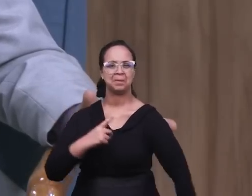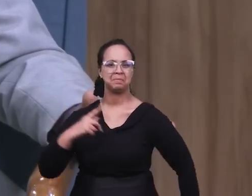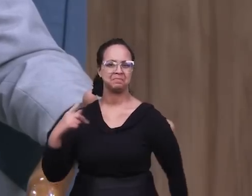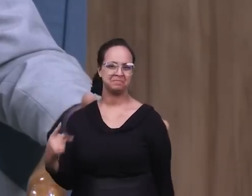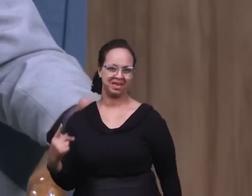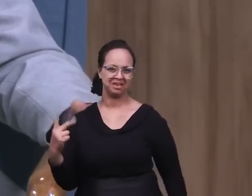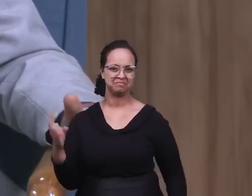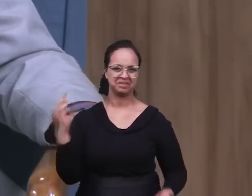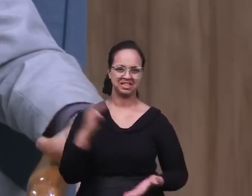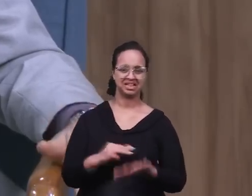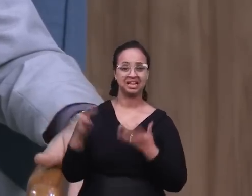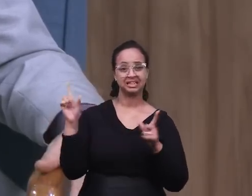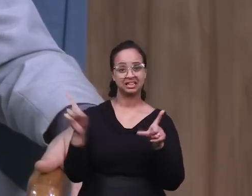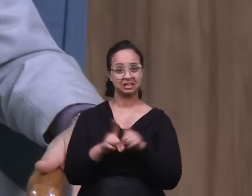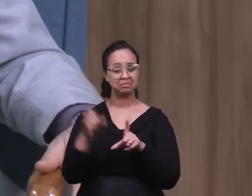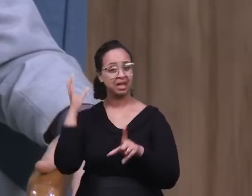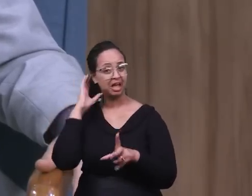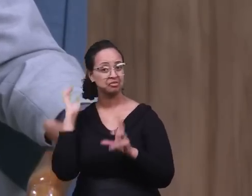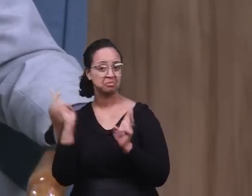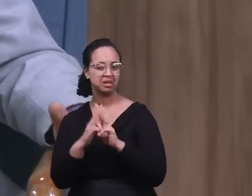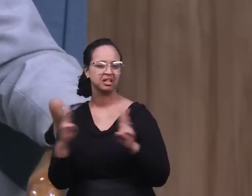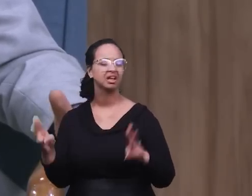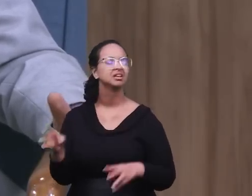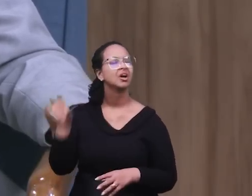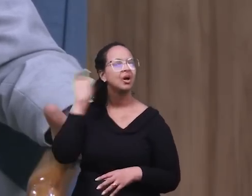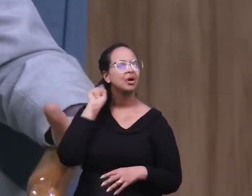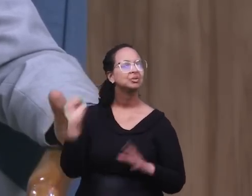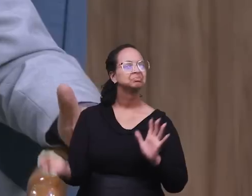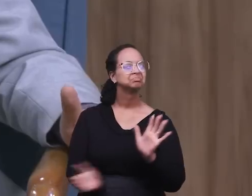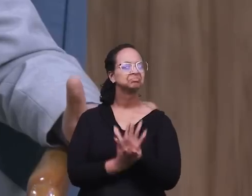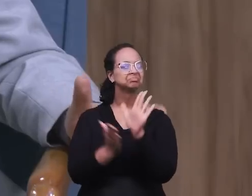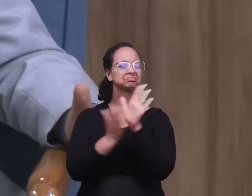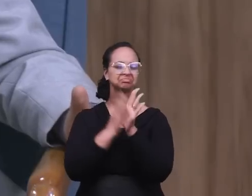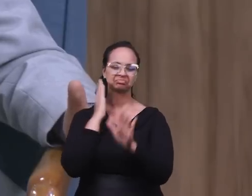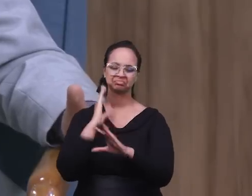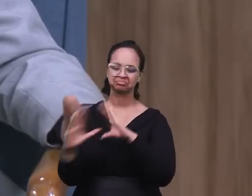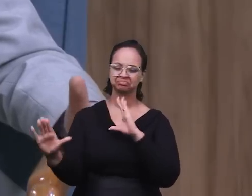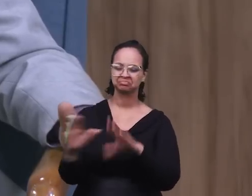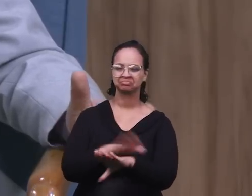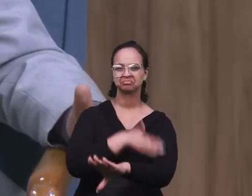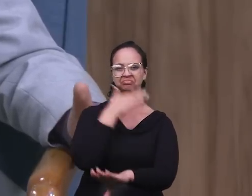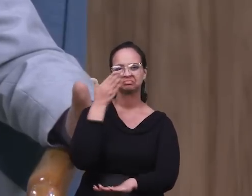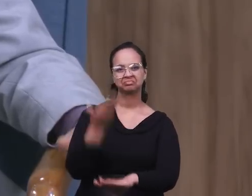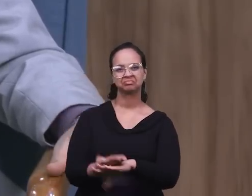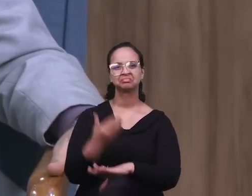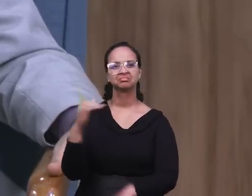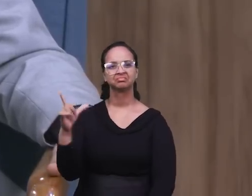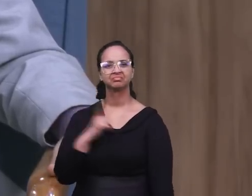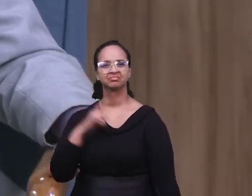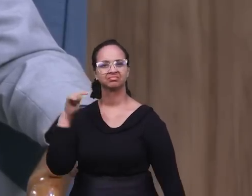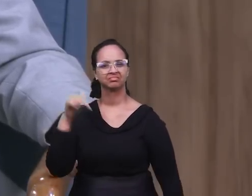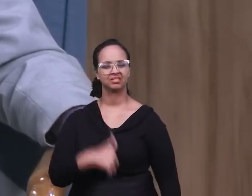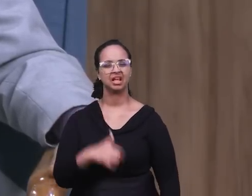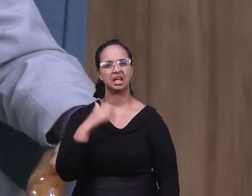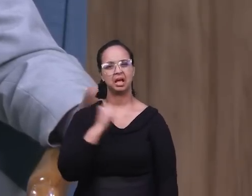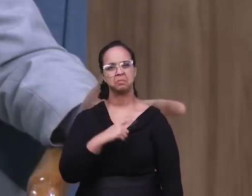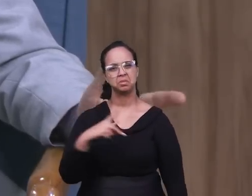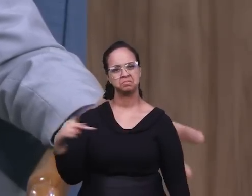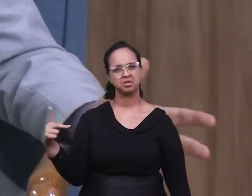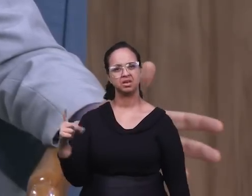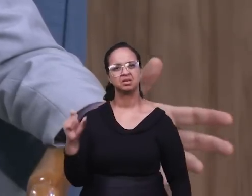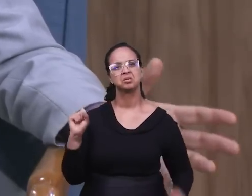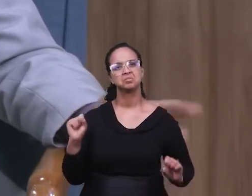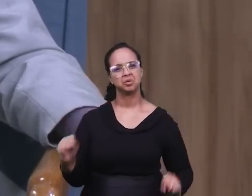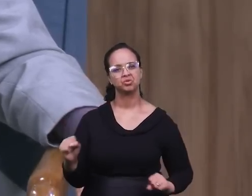Igreja Cristã Maranata e da Rádio Manaim. Ouça louvores e mensagens bíblicas 24 horas por dia no aplicativo da rádio.